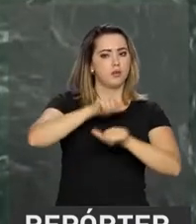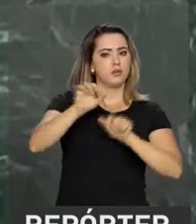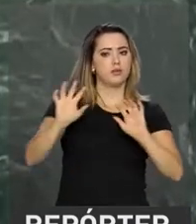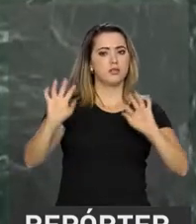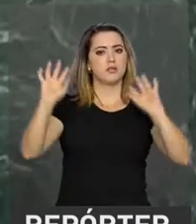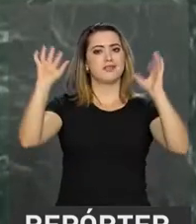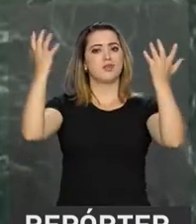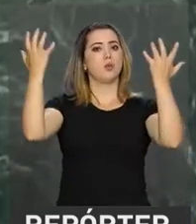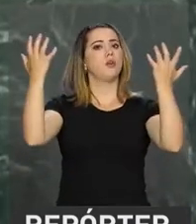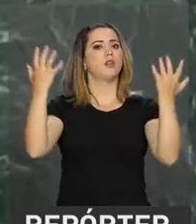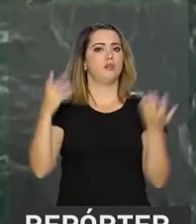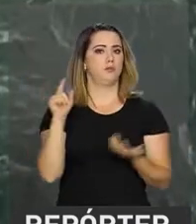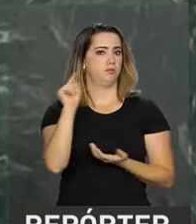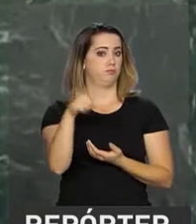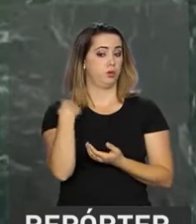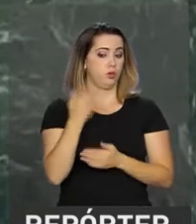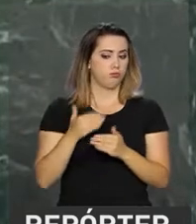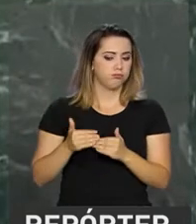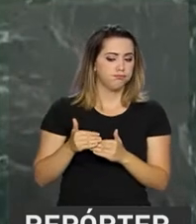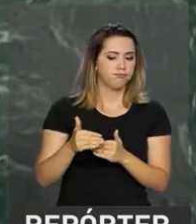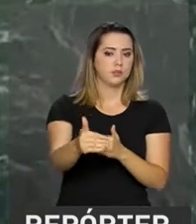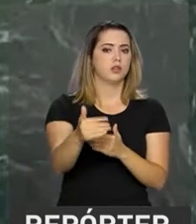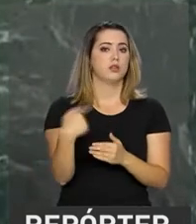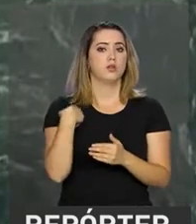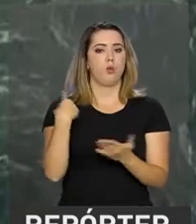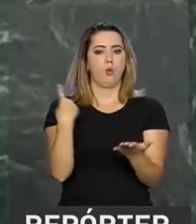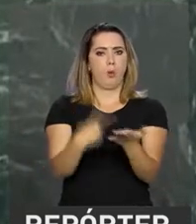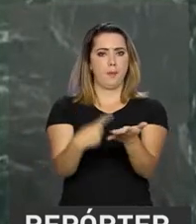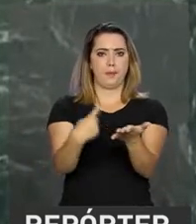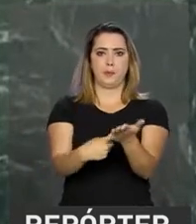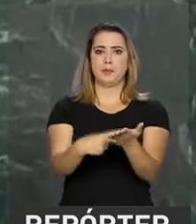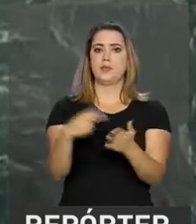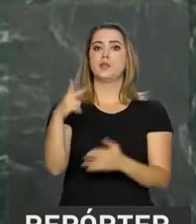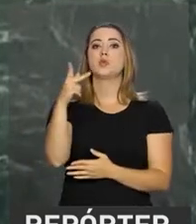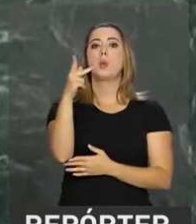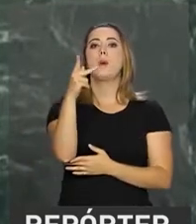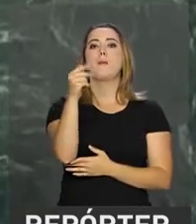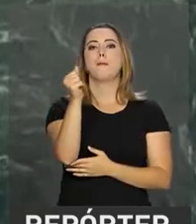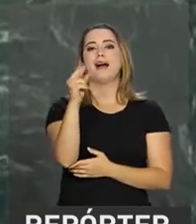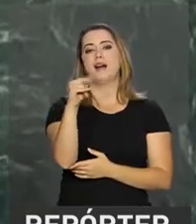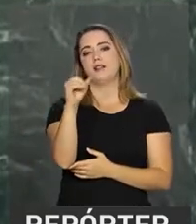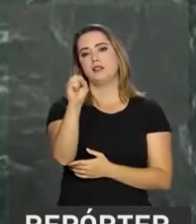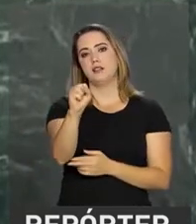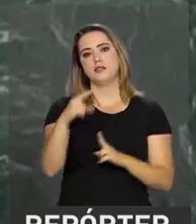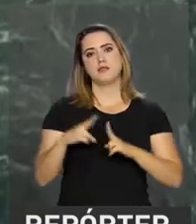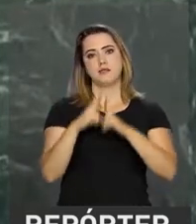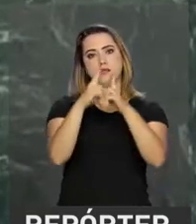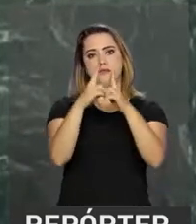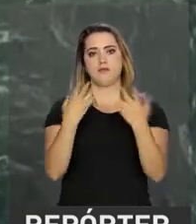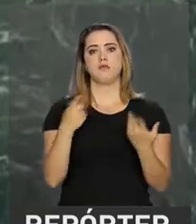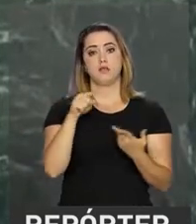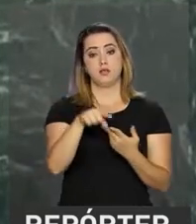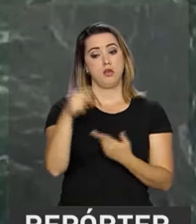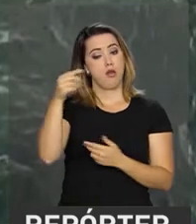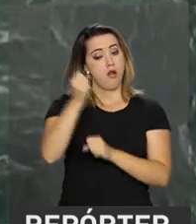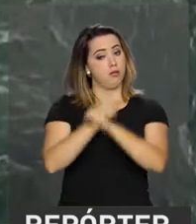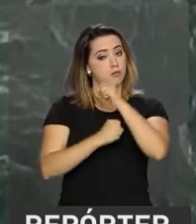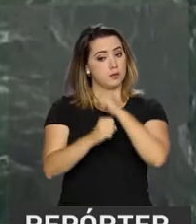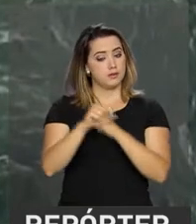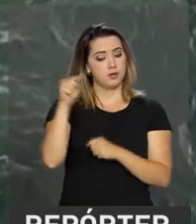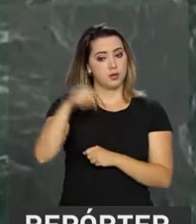Seguiremos empenhados na defesa do Acordo de Paris. No ano passado, aqui mesmo em Nova